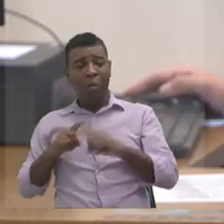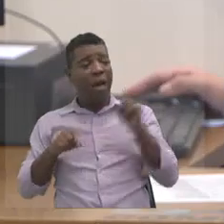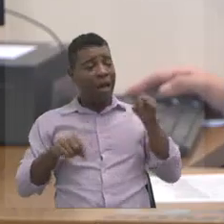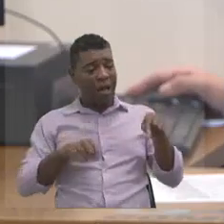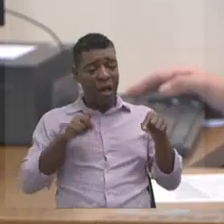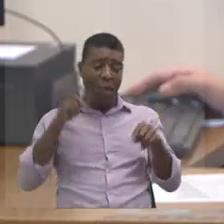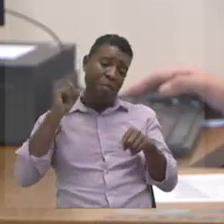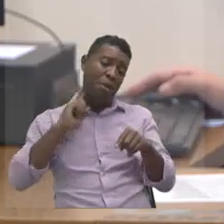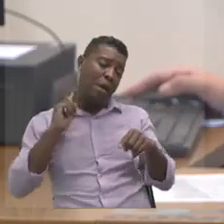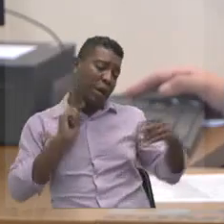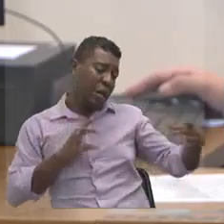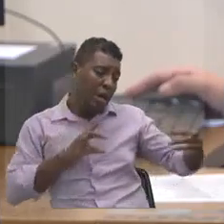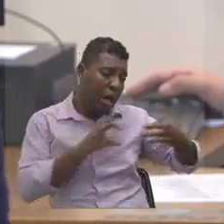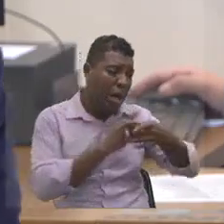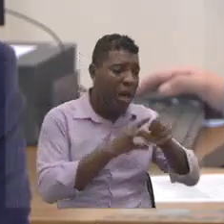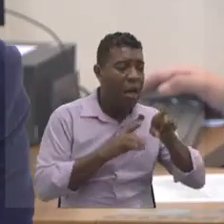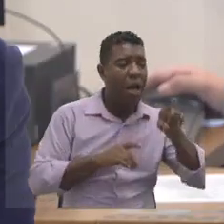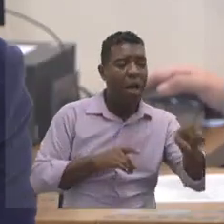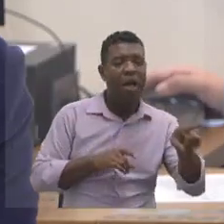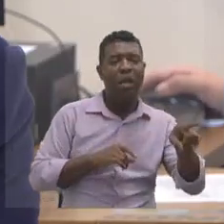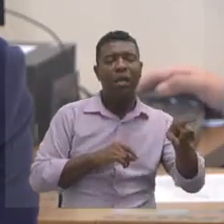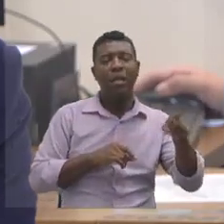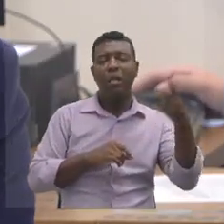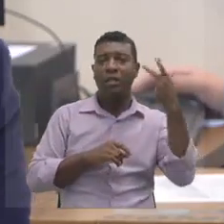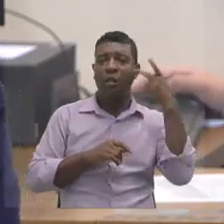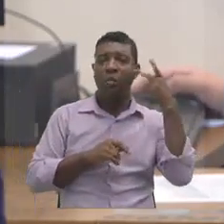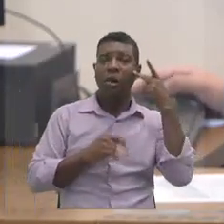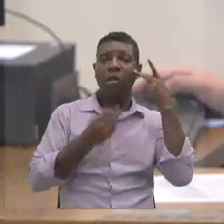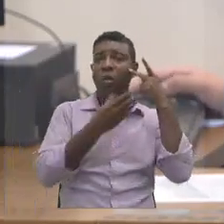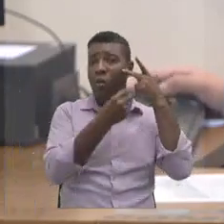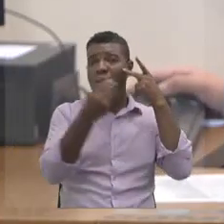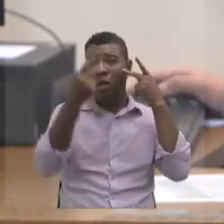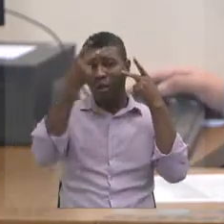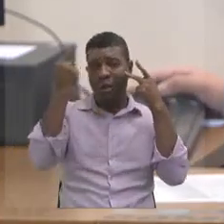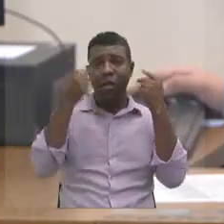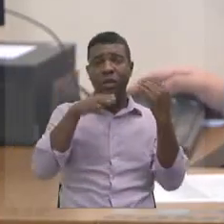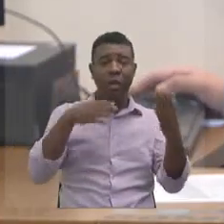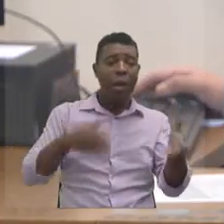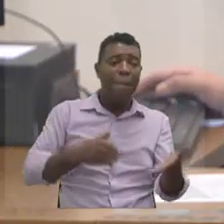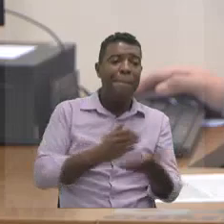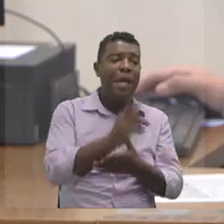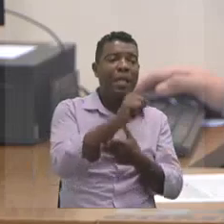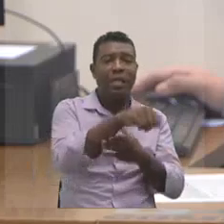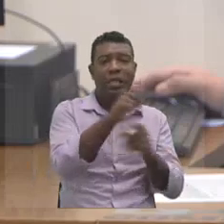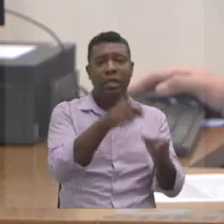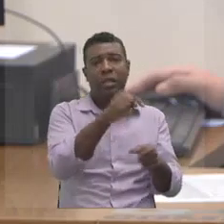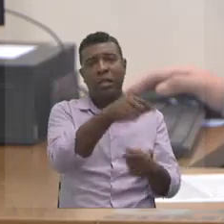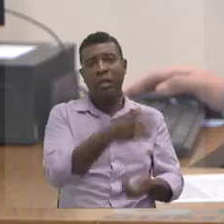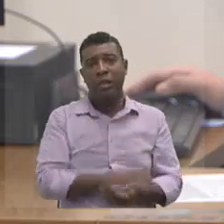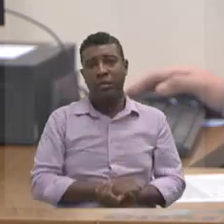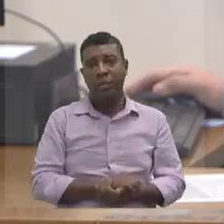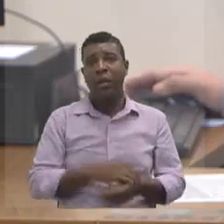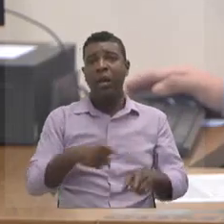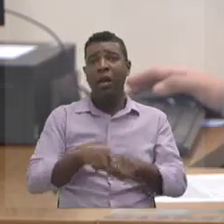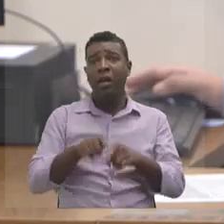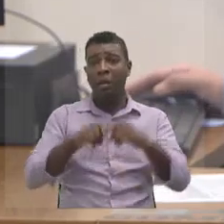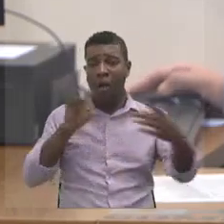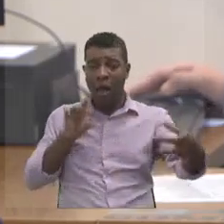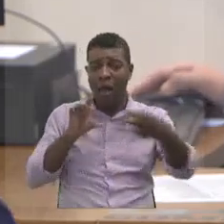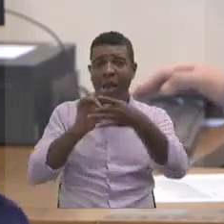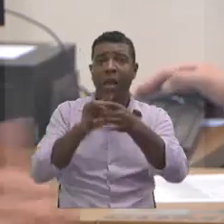milhares de pessoas passam nessa estrada essa estrada também é importante que liga a aparecida né Então